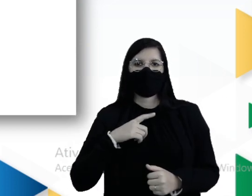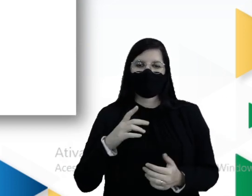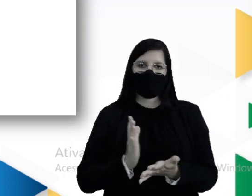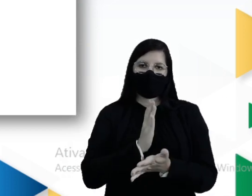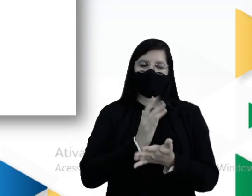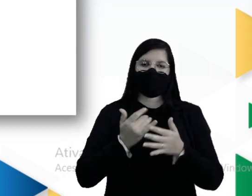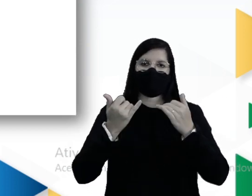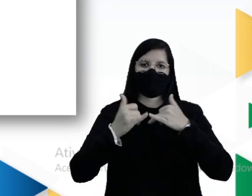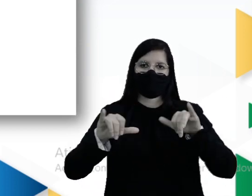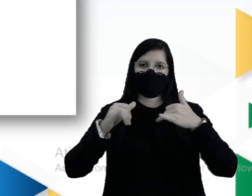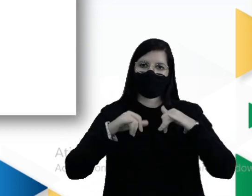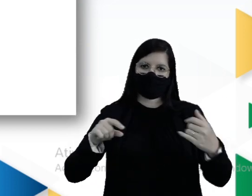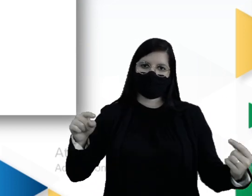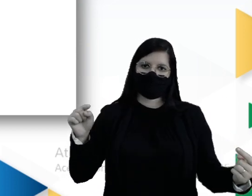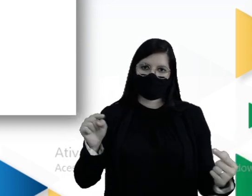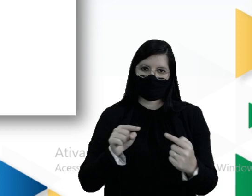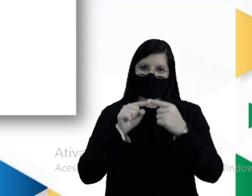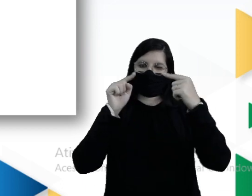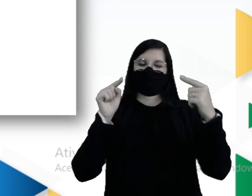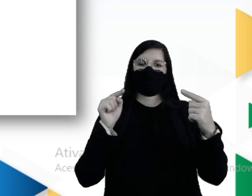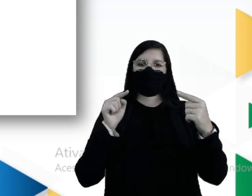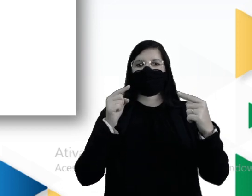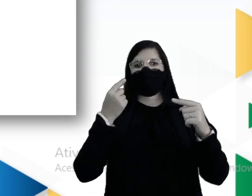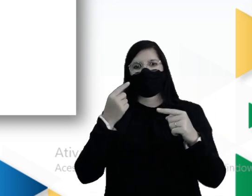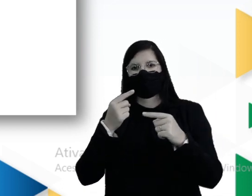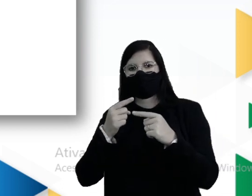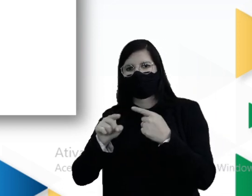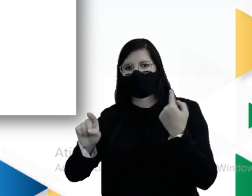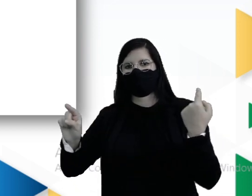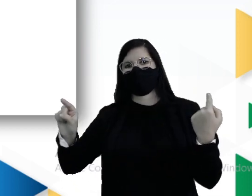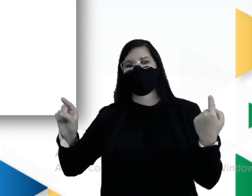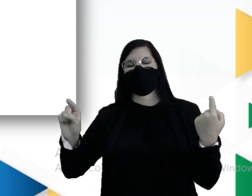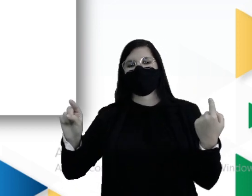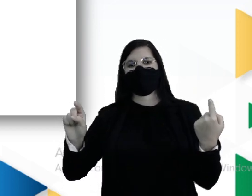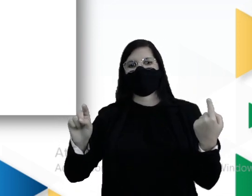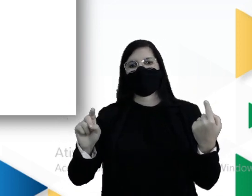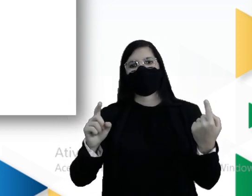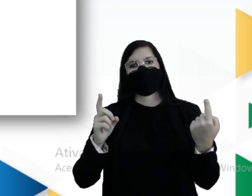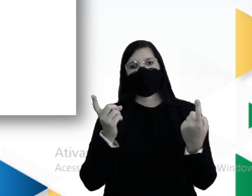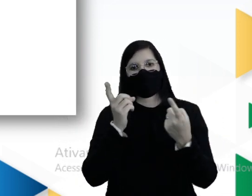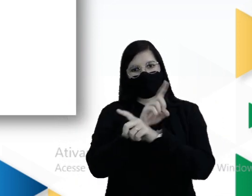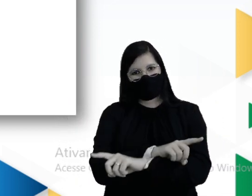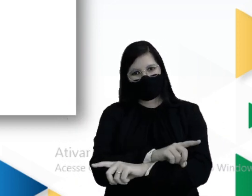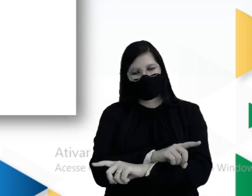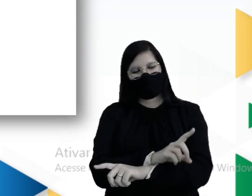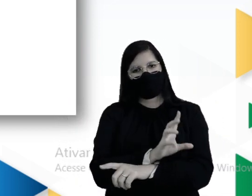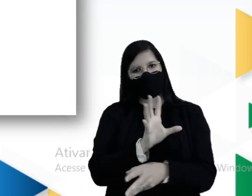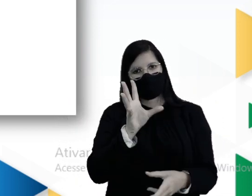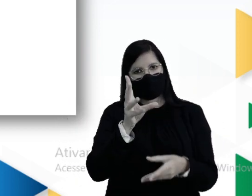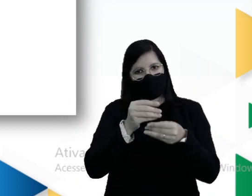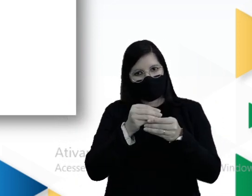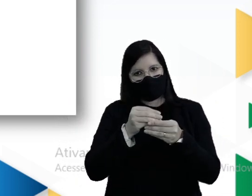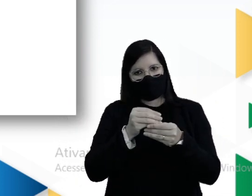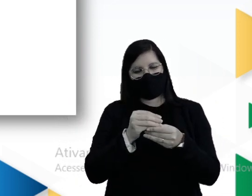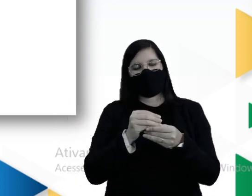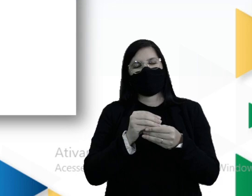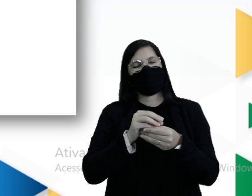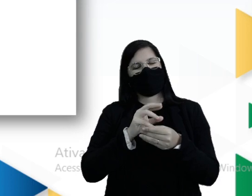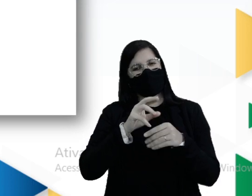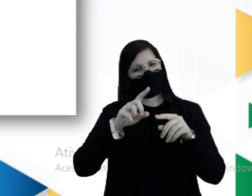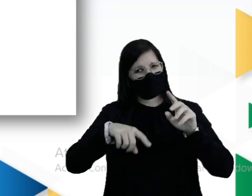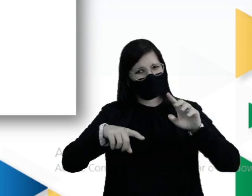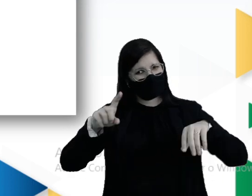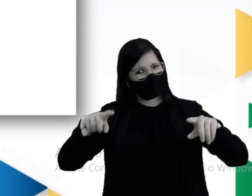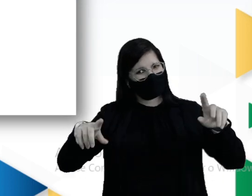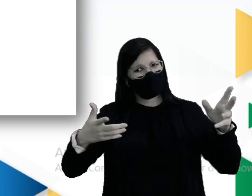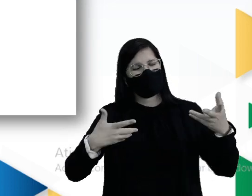informações coincidentes, informações contraditórias, informações complementares. E lembrem-se que no